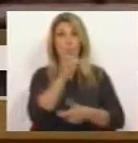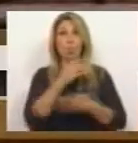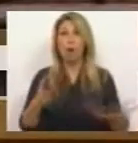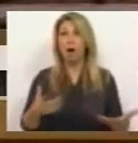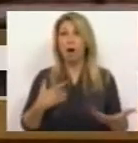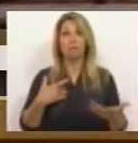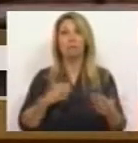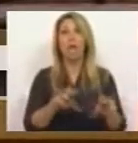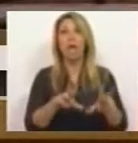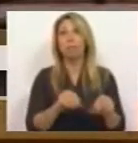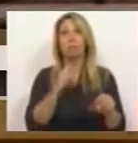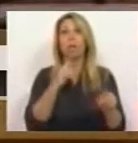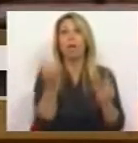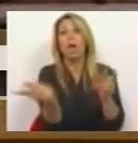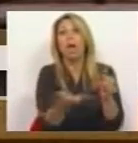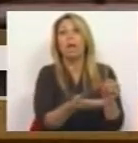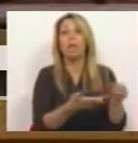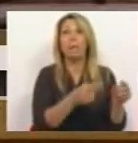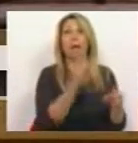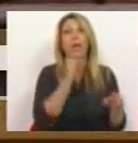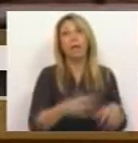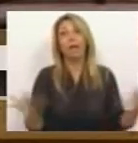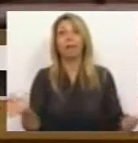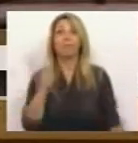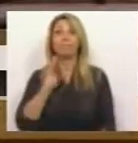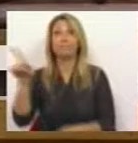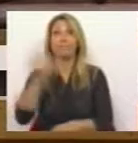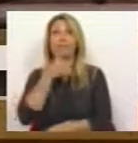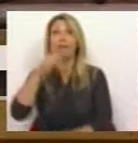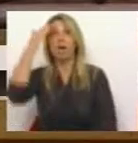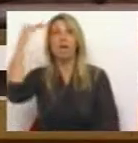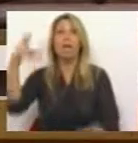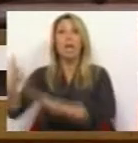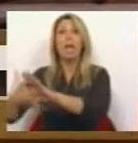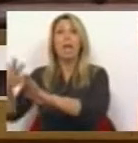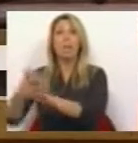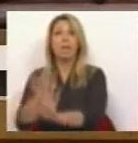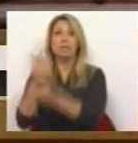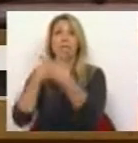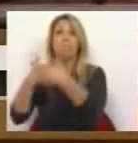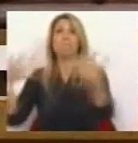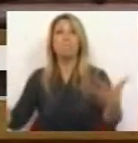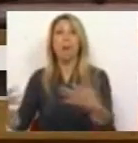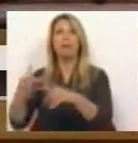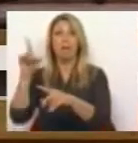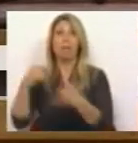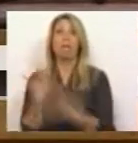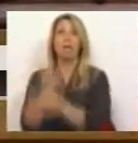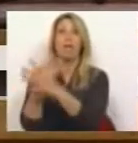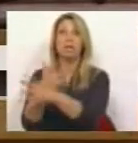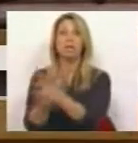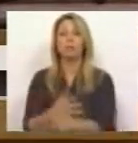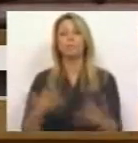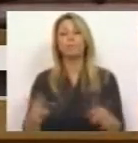terrenos, ficam à mercê do abandono das celuloses, mas também ficam à mercê dos incêndios. Foi este o resultado das